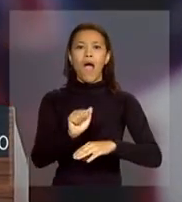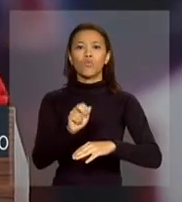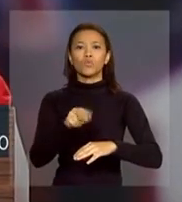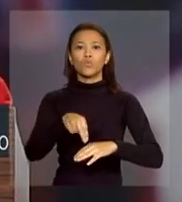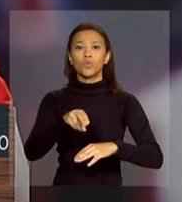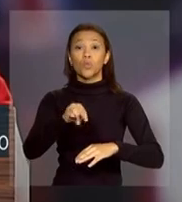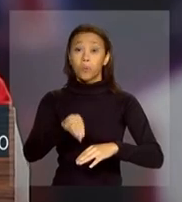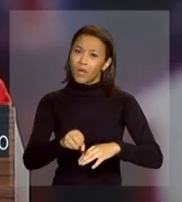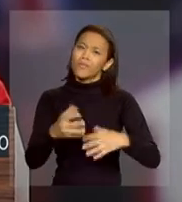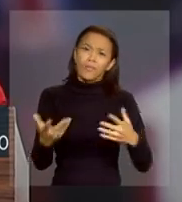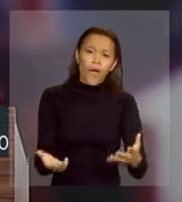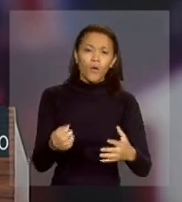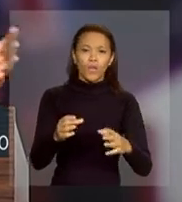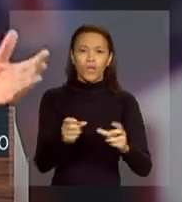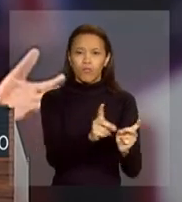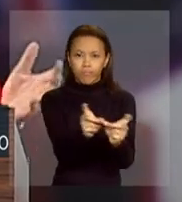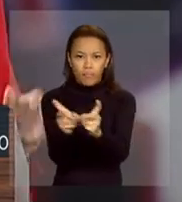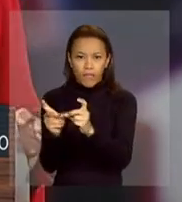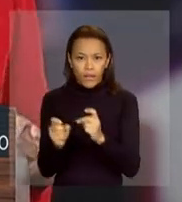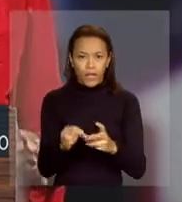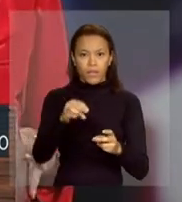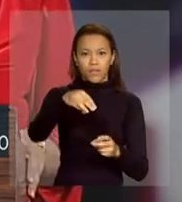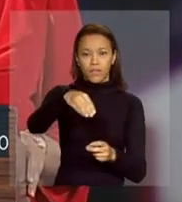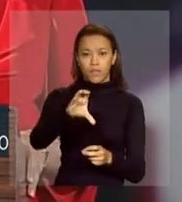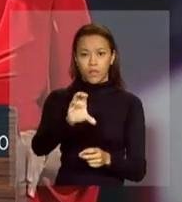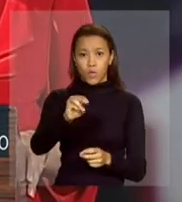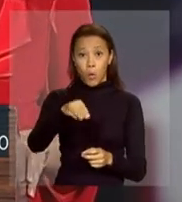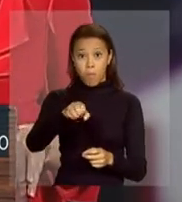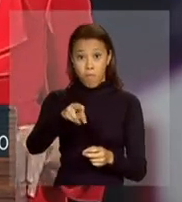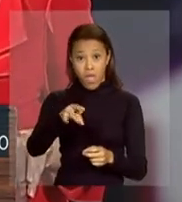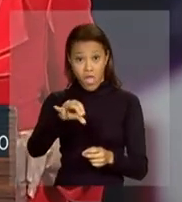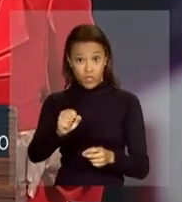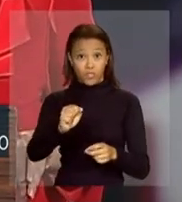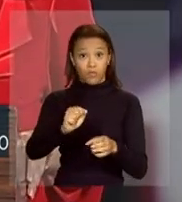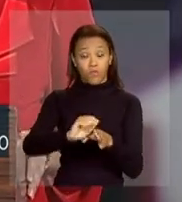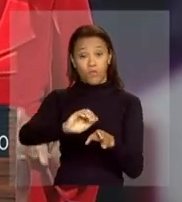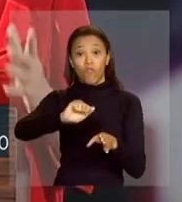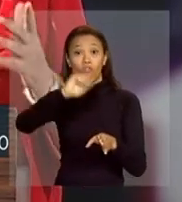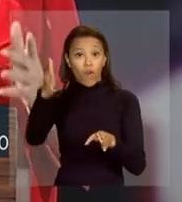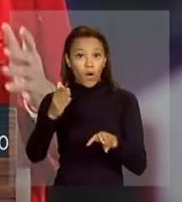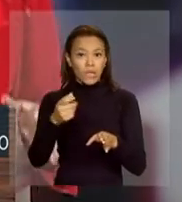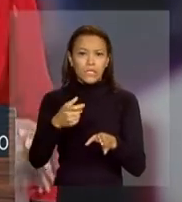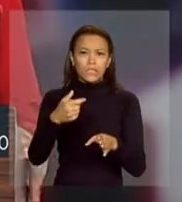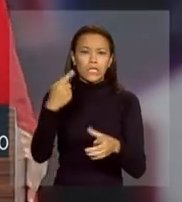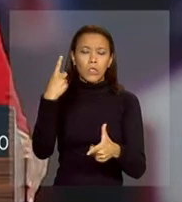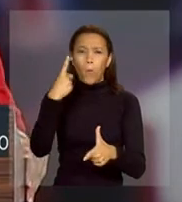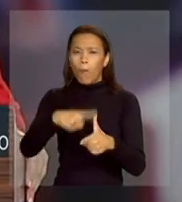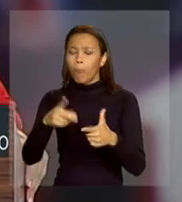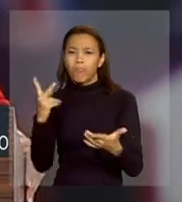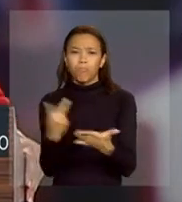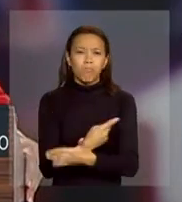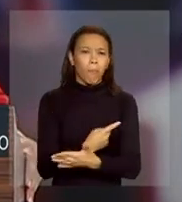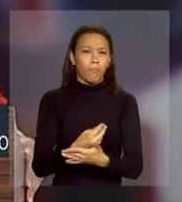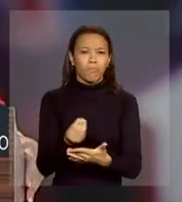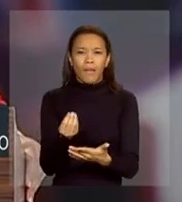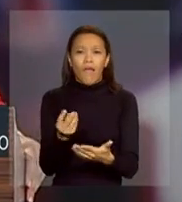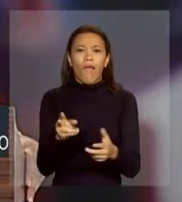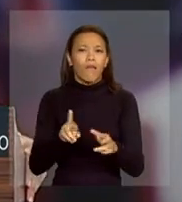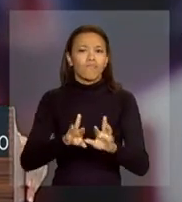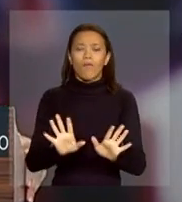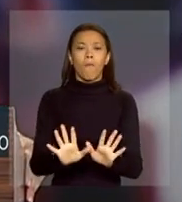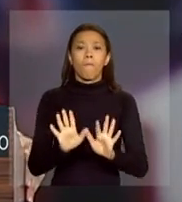que o comércio a Colonial tenham algum defeito ou algum pecado originário